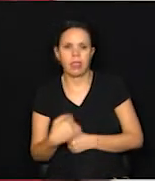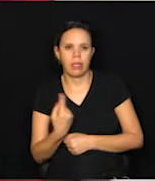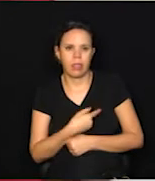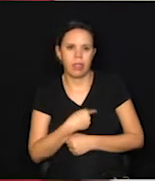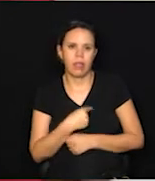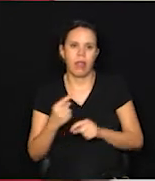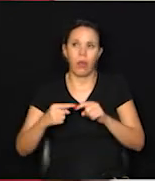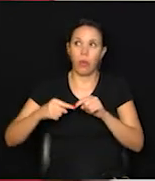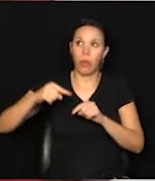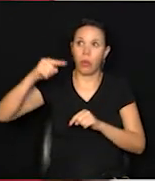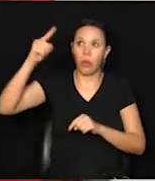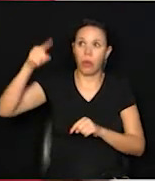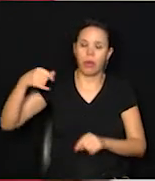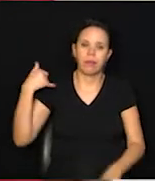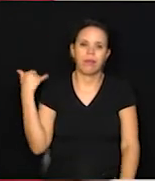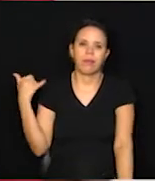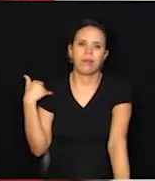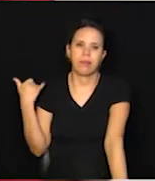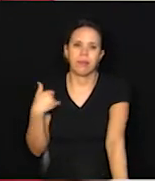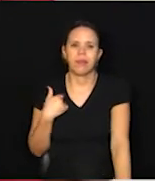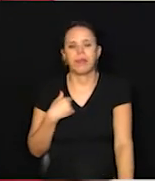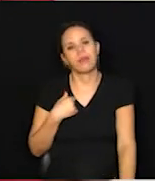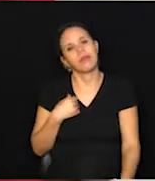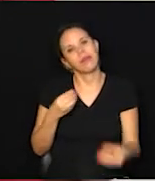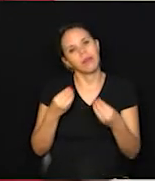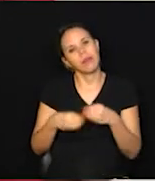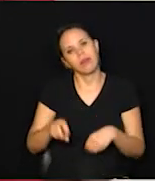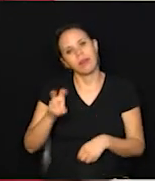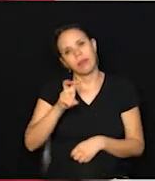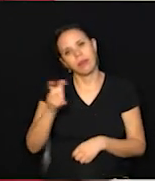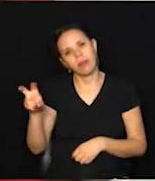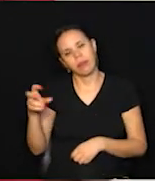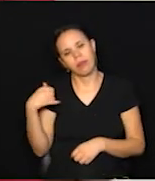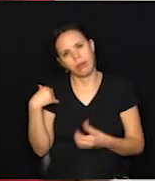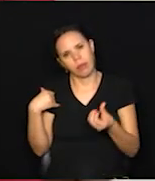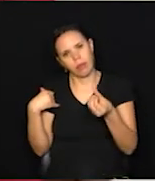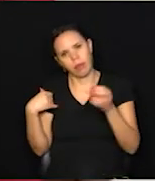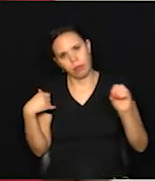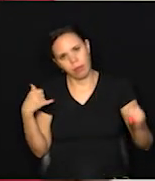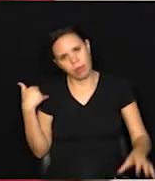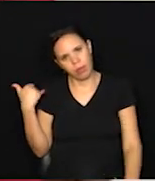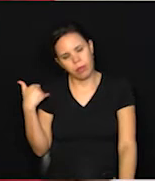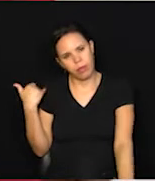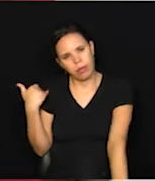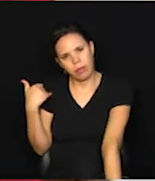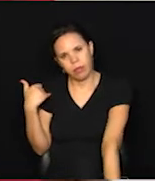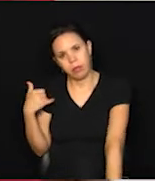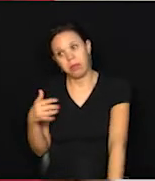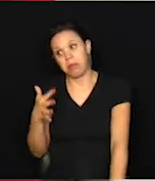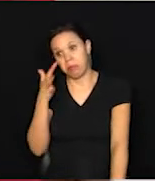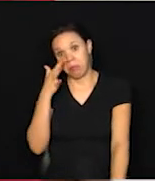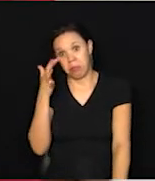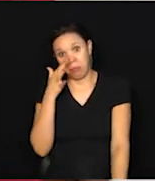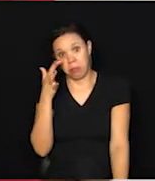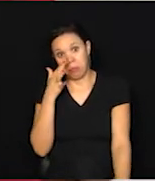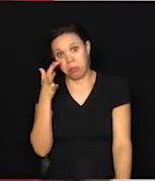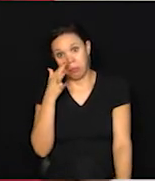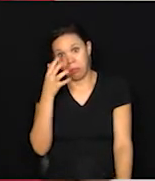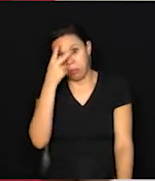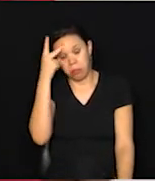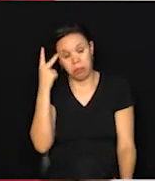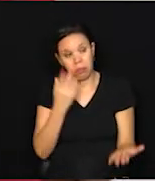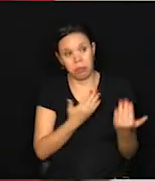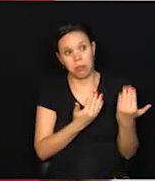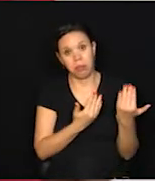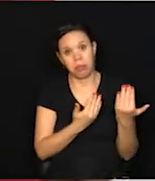pico de faixa etária mais comprometida está entre 55 e 60 anos. E chama muita atenção a população